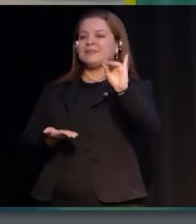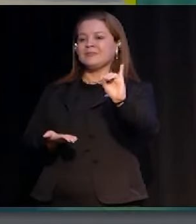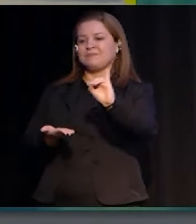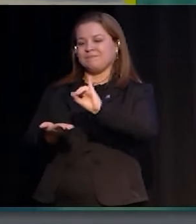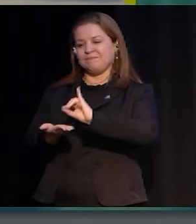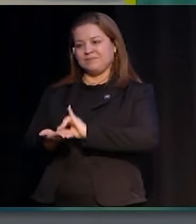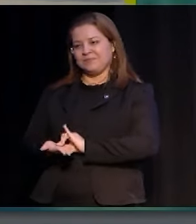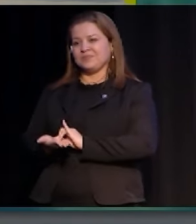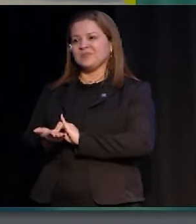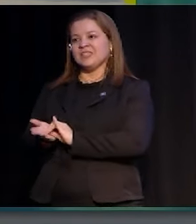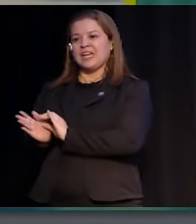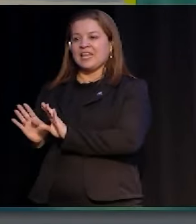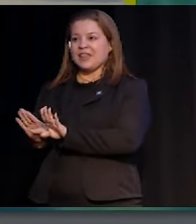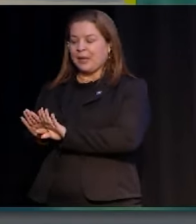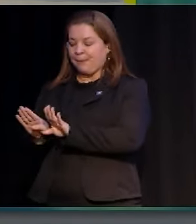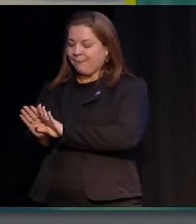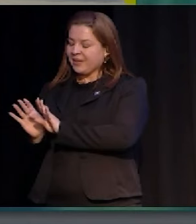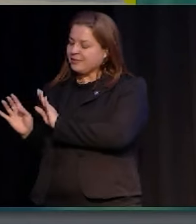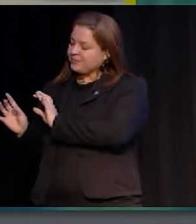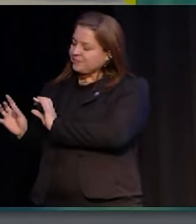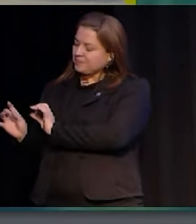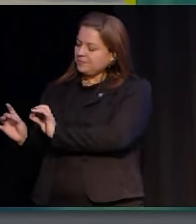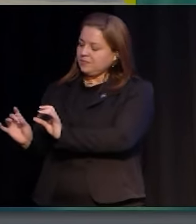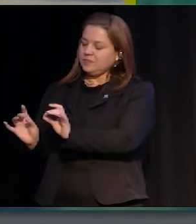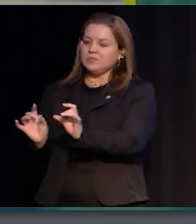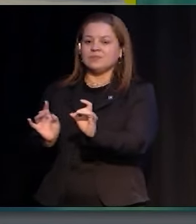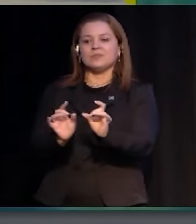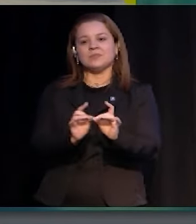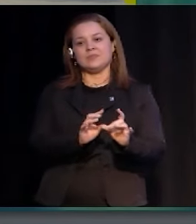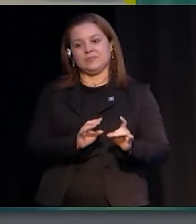importação e de comércio.